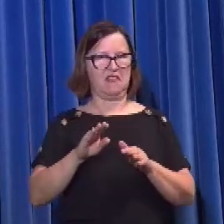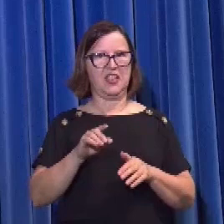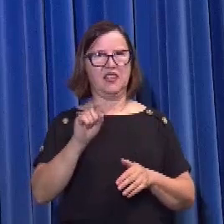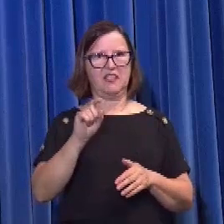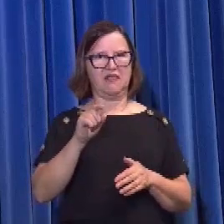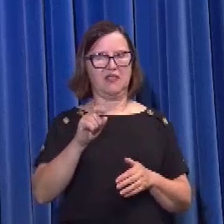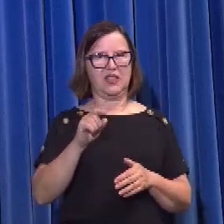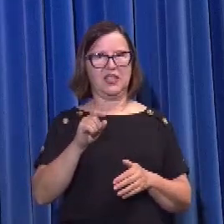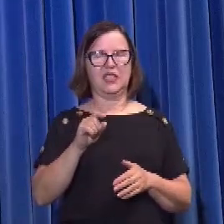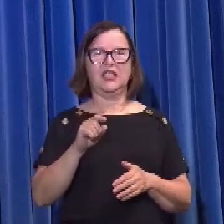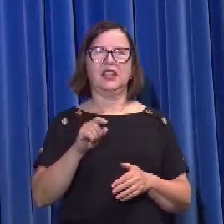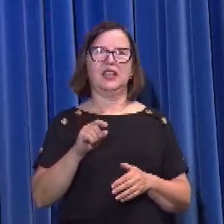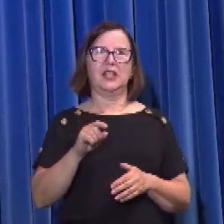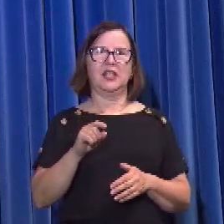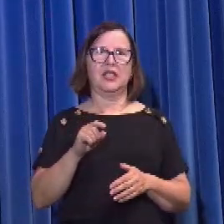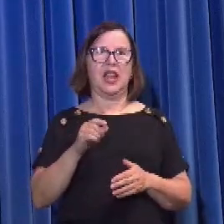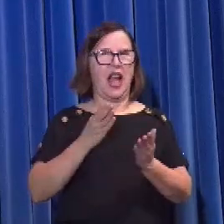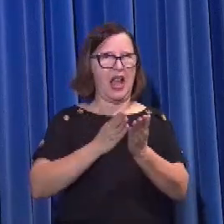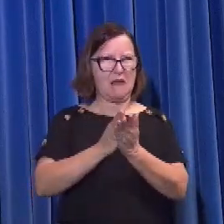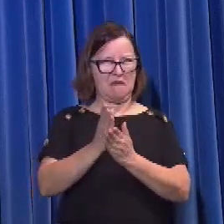alguma igreja.